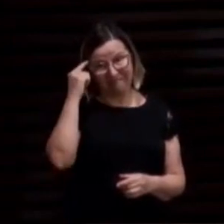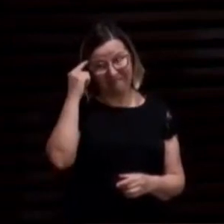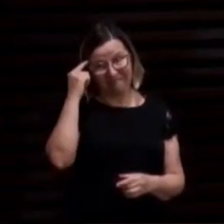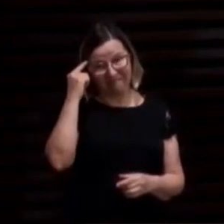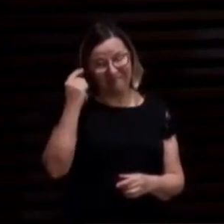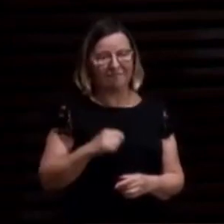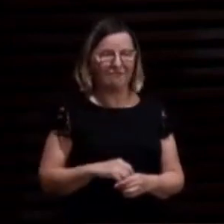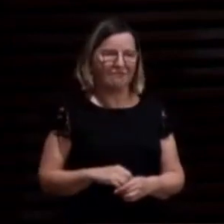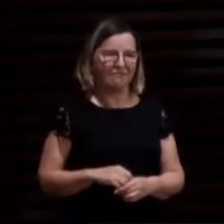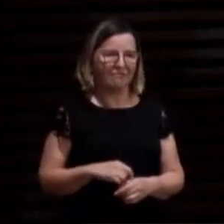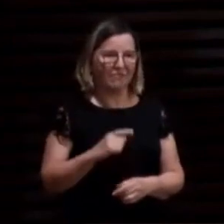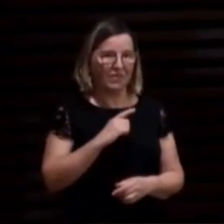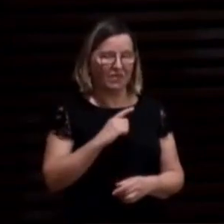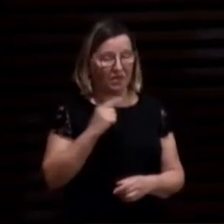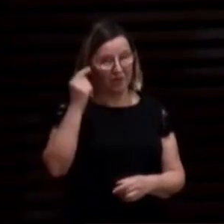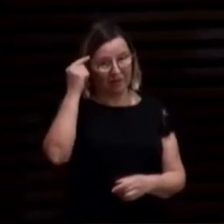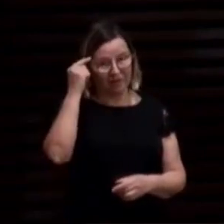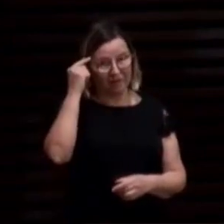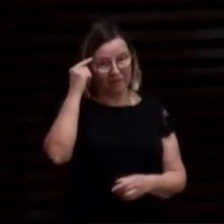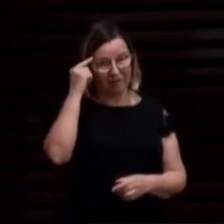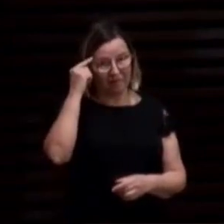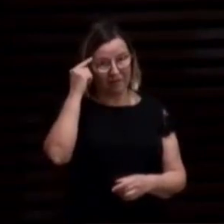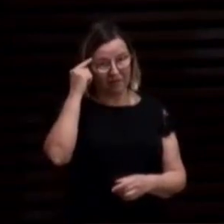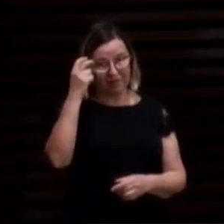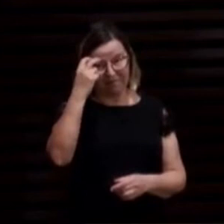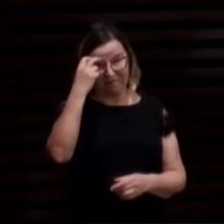Ele era uma mente brilhante.